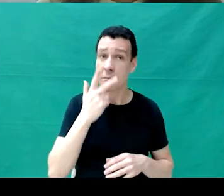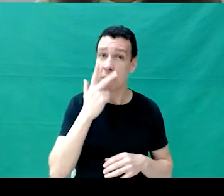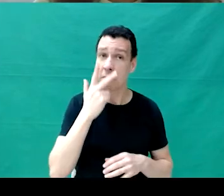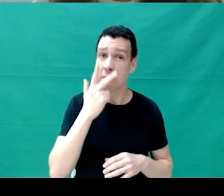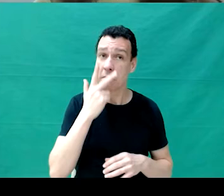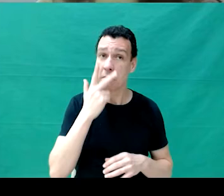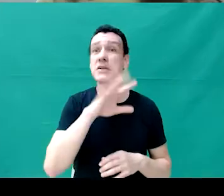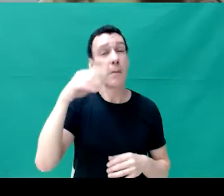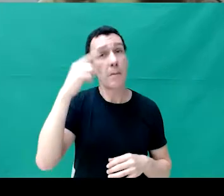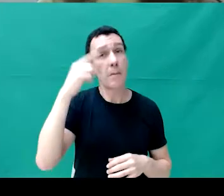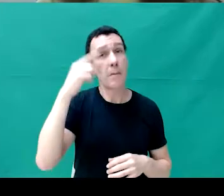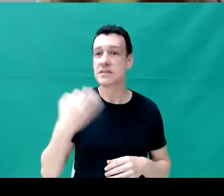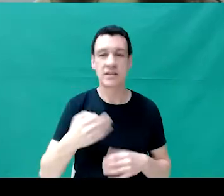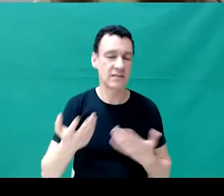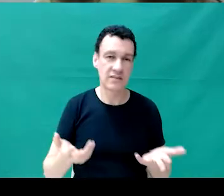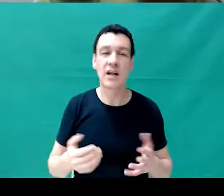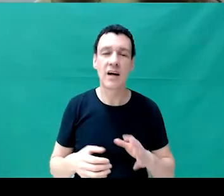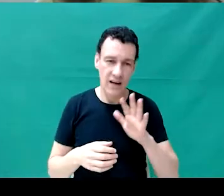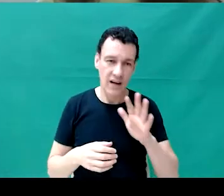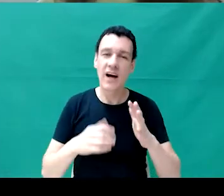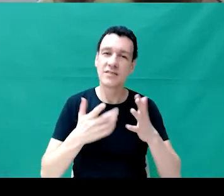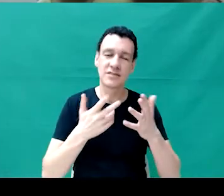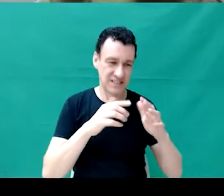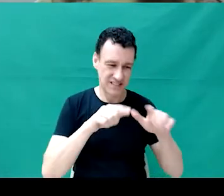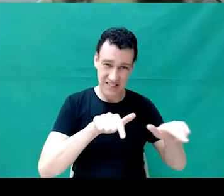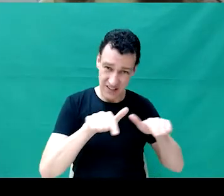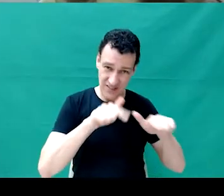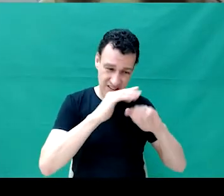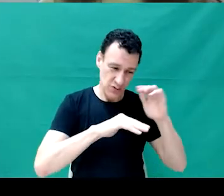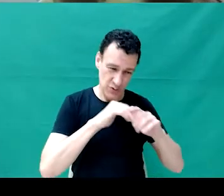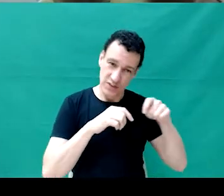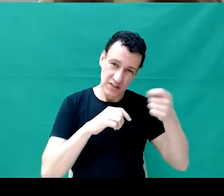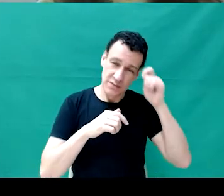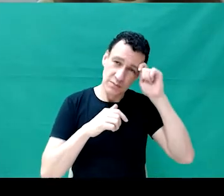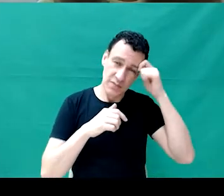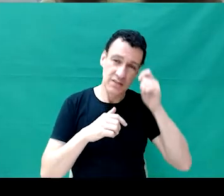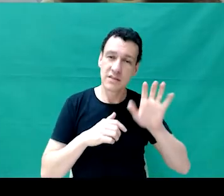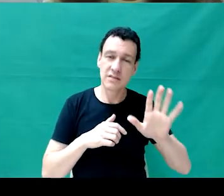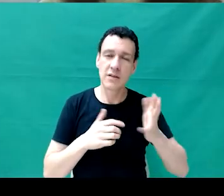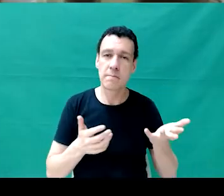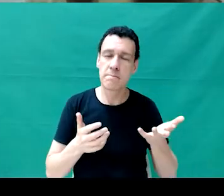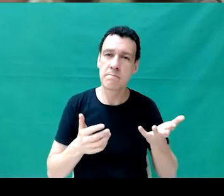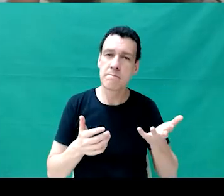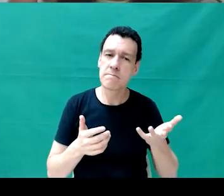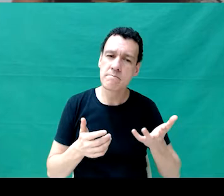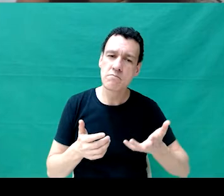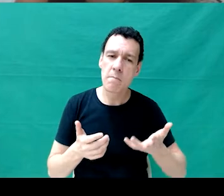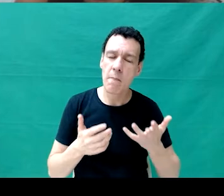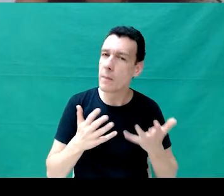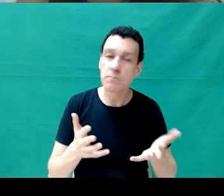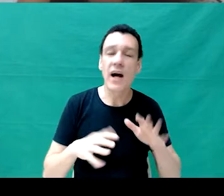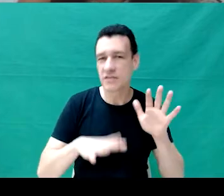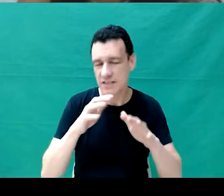falar. É o serviço de preto. Nossa, mas que serviço de preto? Que isso, menino? Você fez um negócio